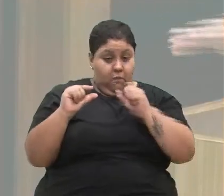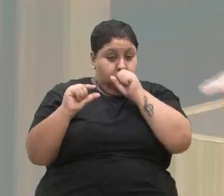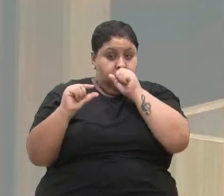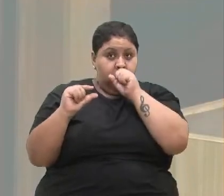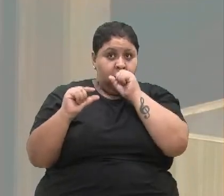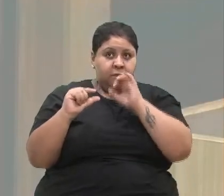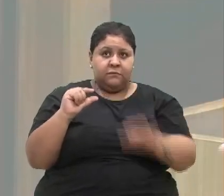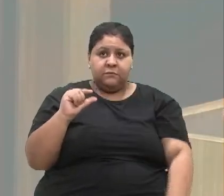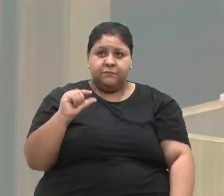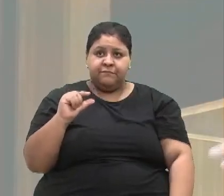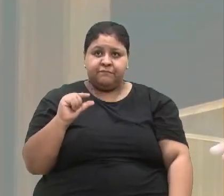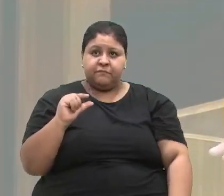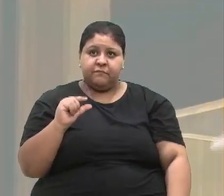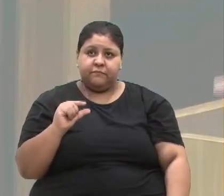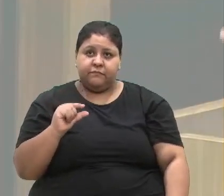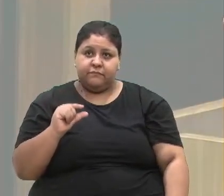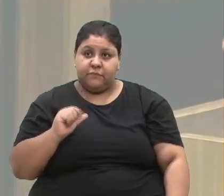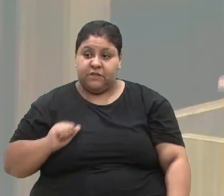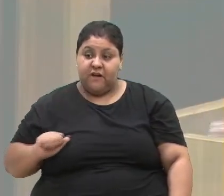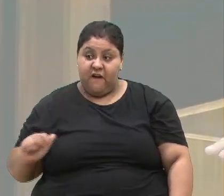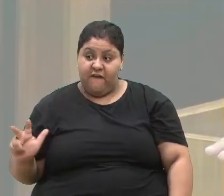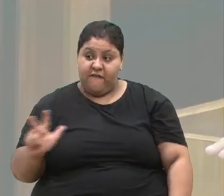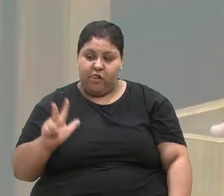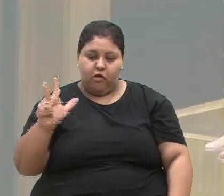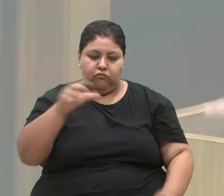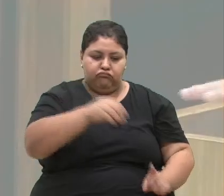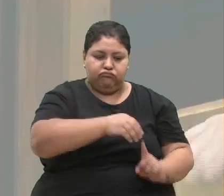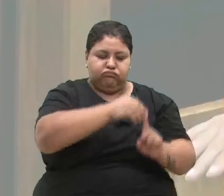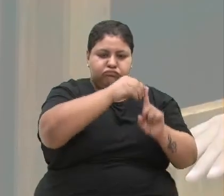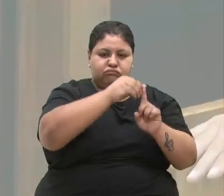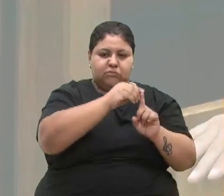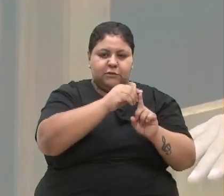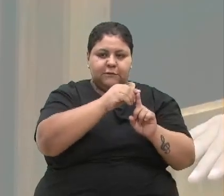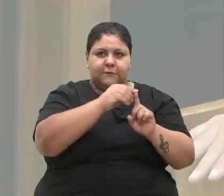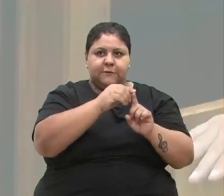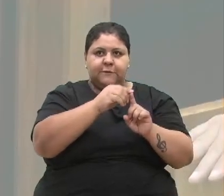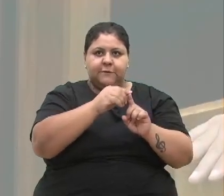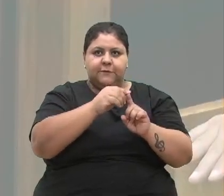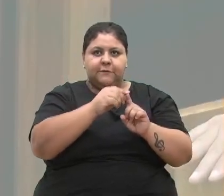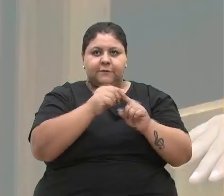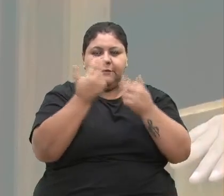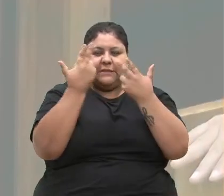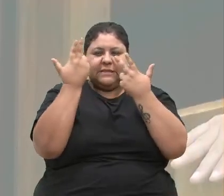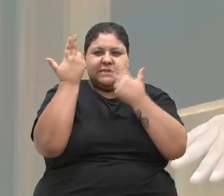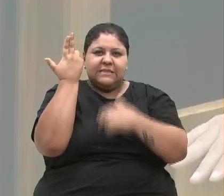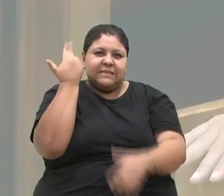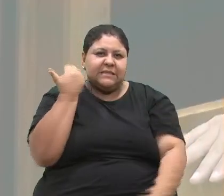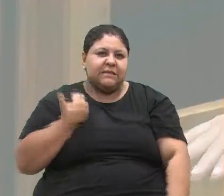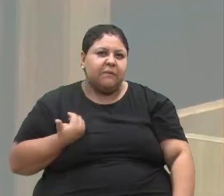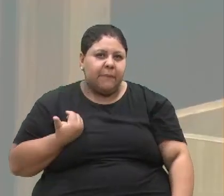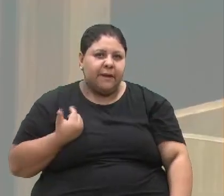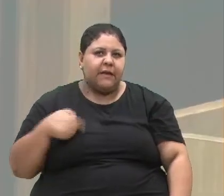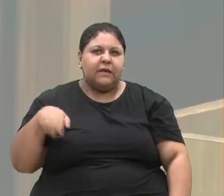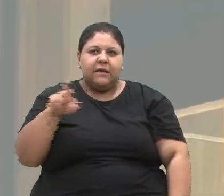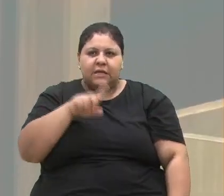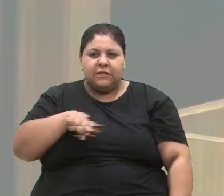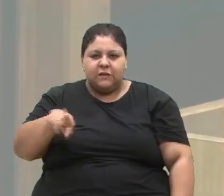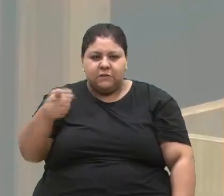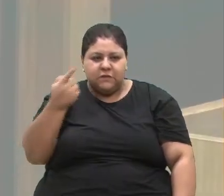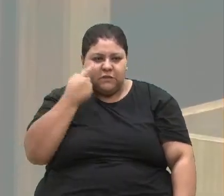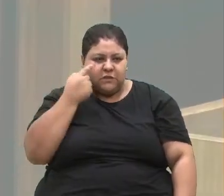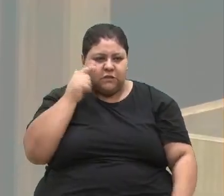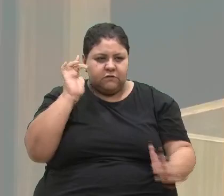pouco de lado esses princípios básicos e simples que devem reger. A gente vê aí nas